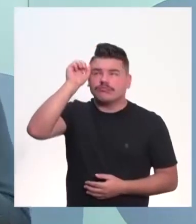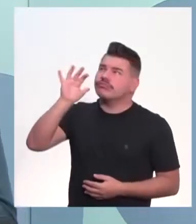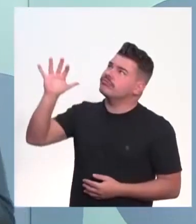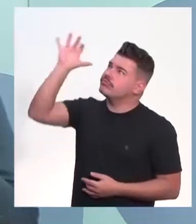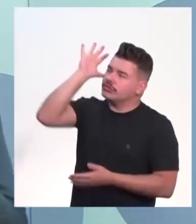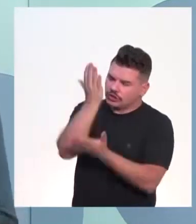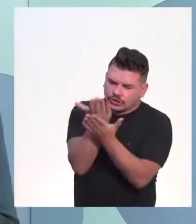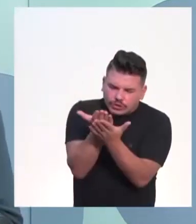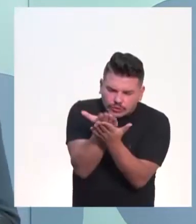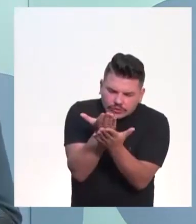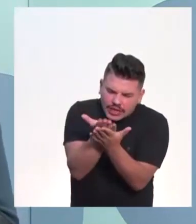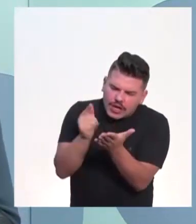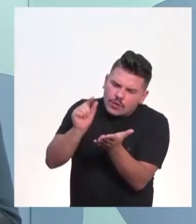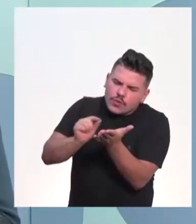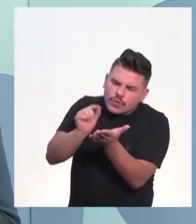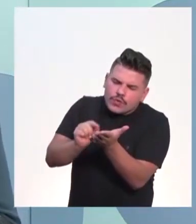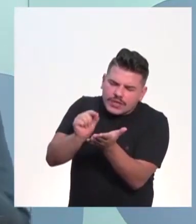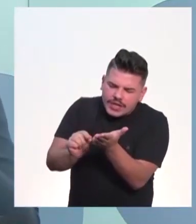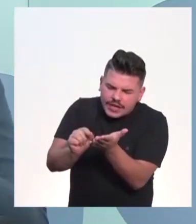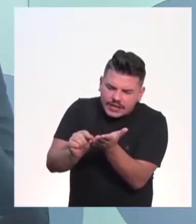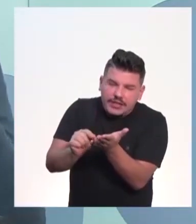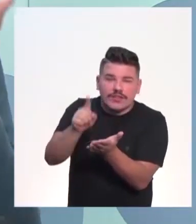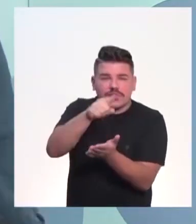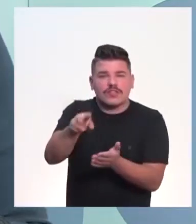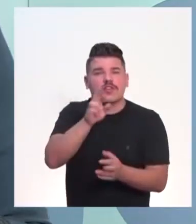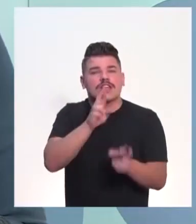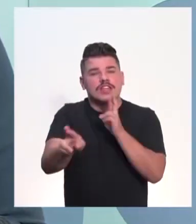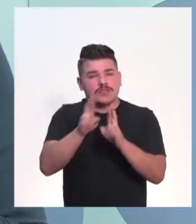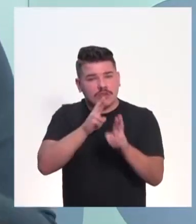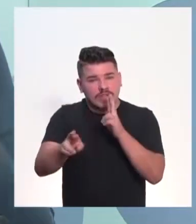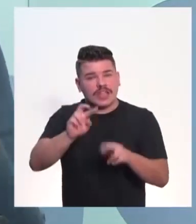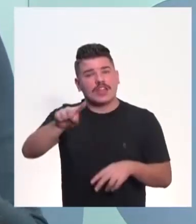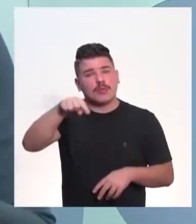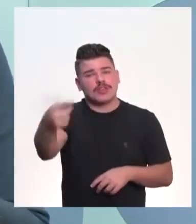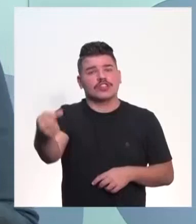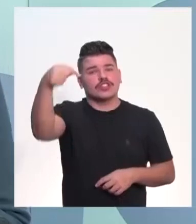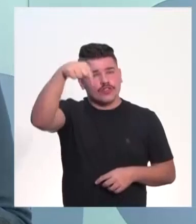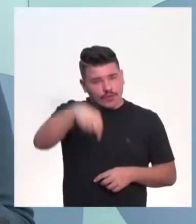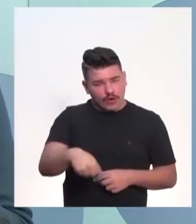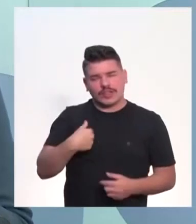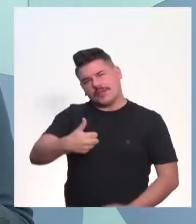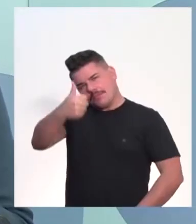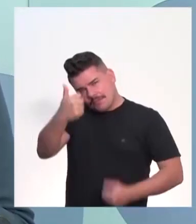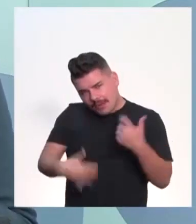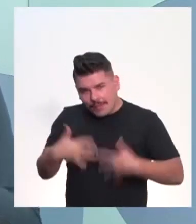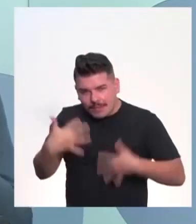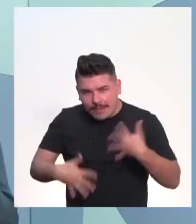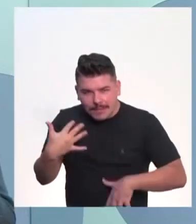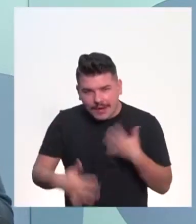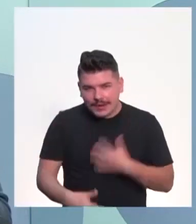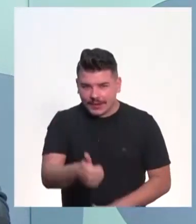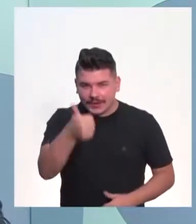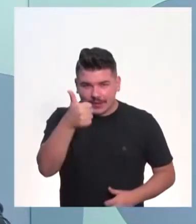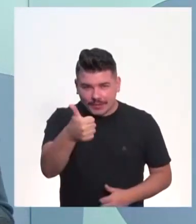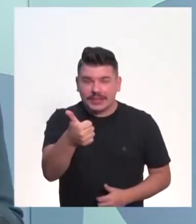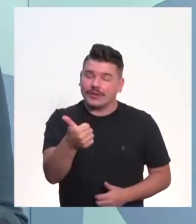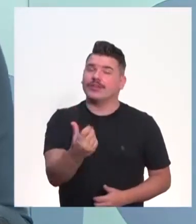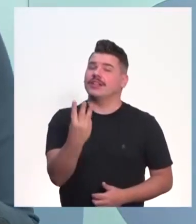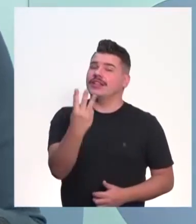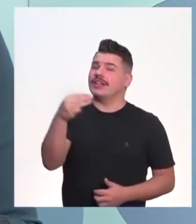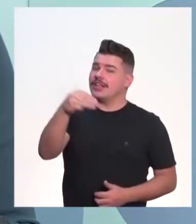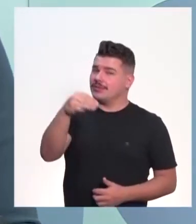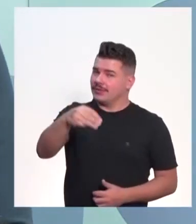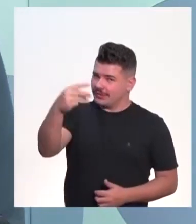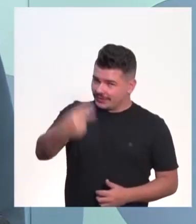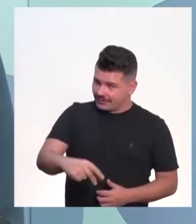e a gente vai coletar algumas respostas. Depois a gente retorna aqui e traz algumas devolutivas, tudo bem? Então, vamos